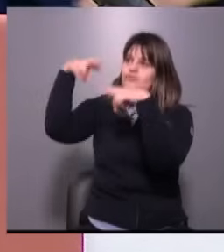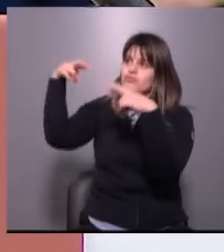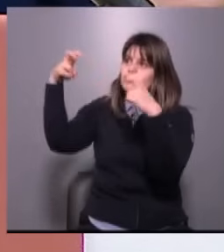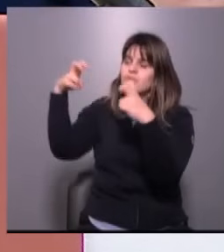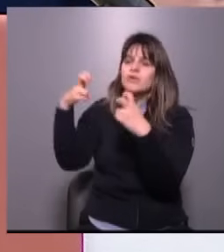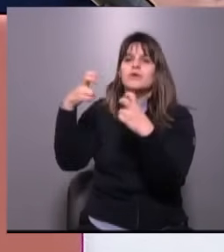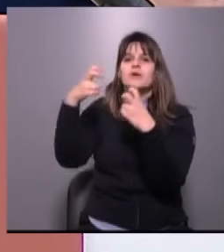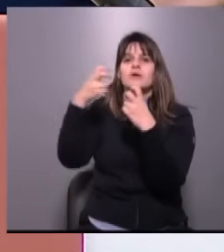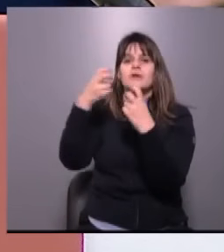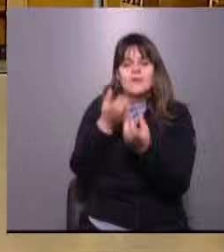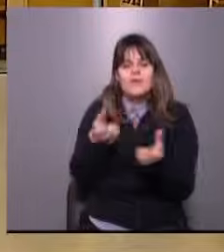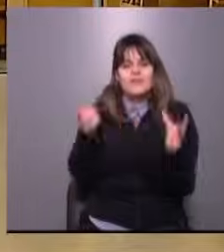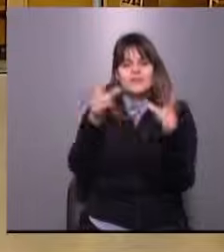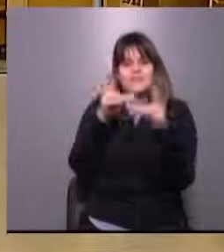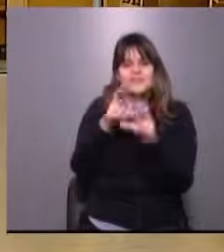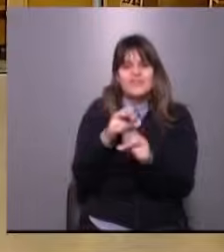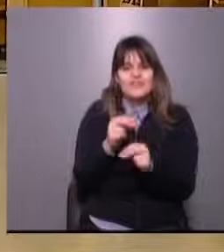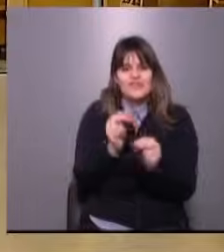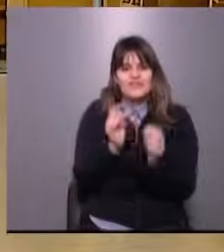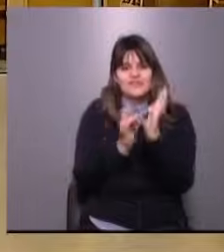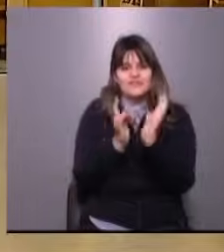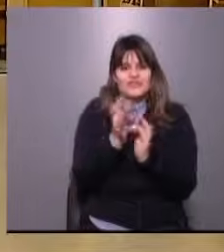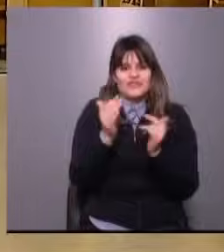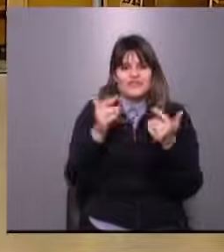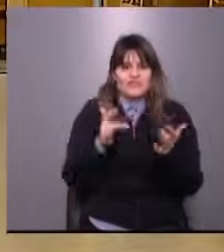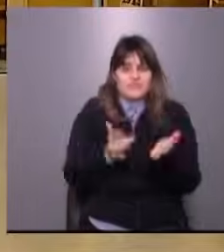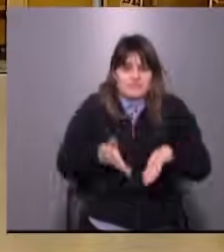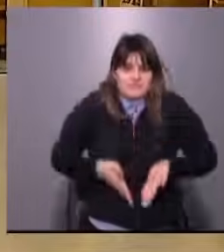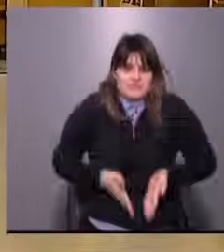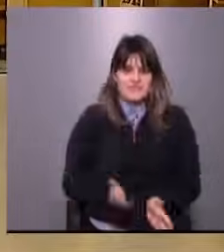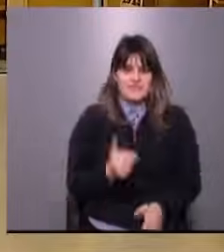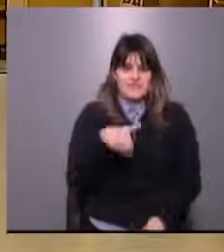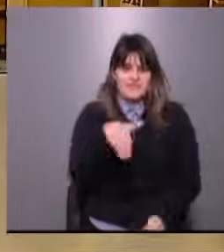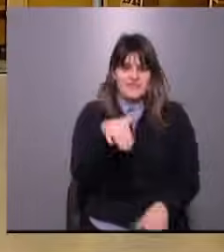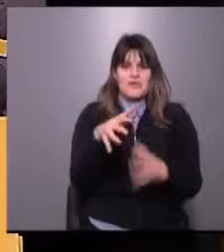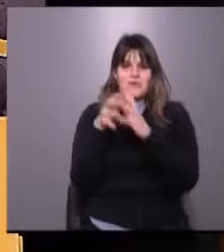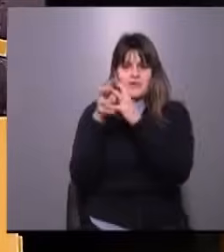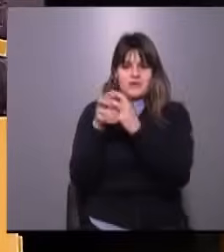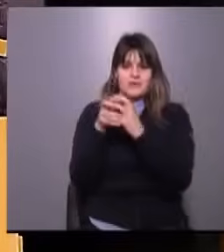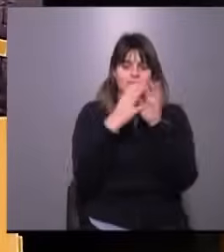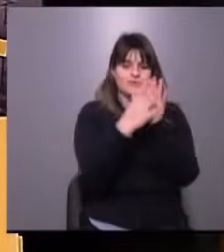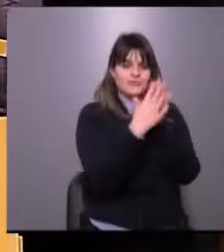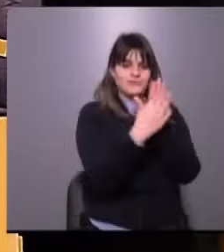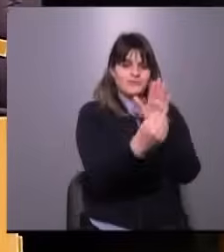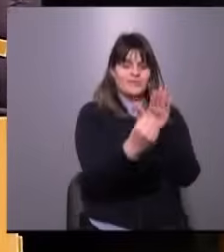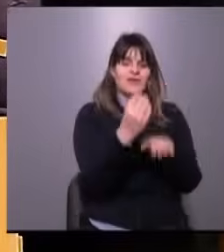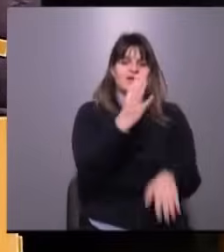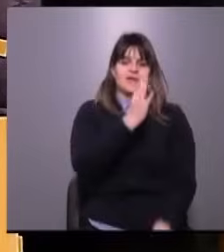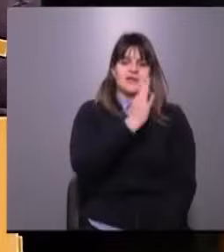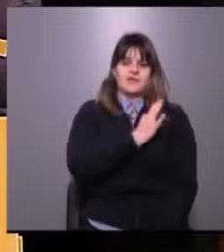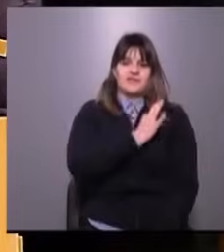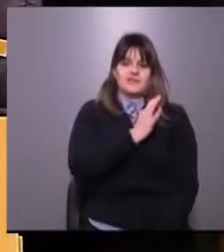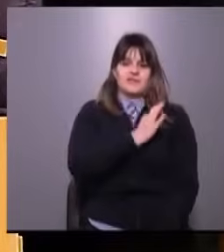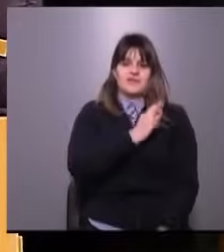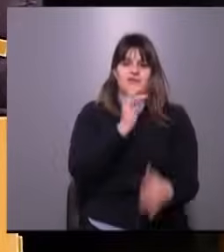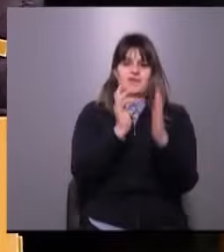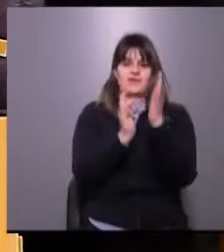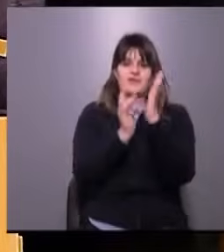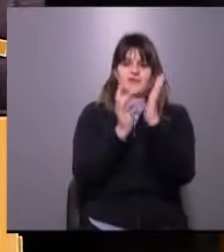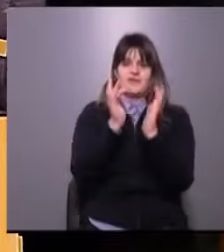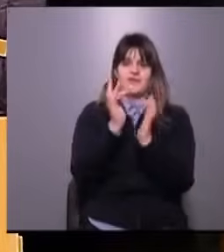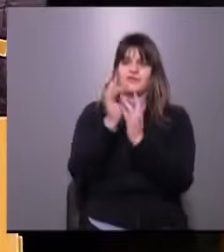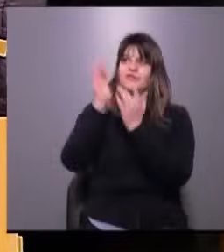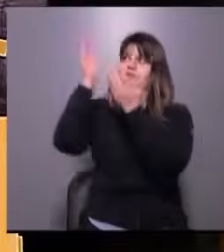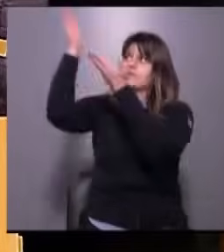e redescubram a novidade do Natal. Oremos.